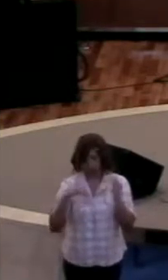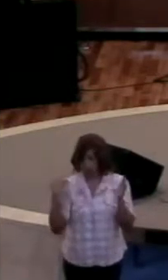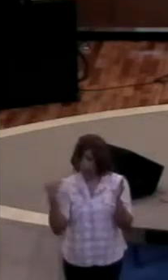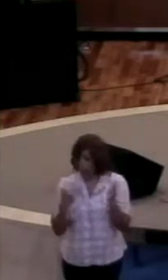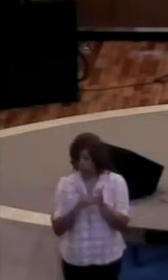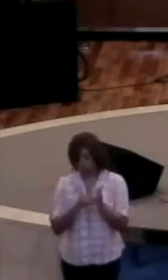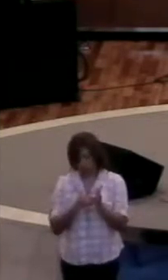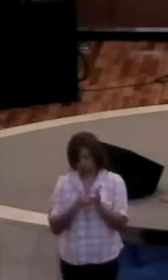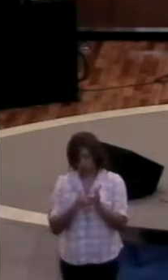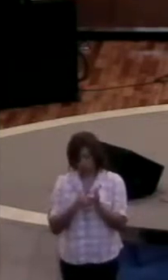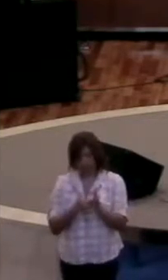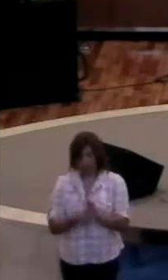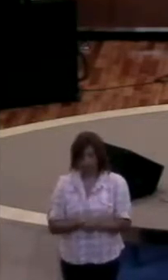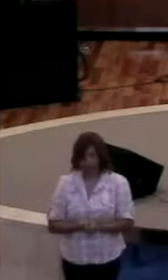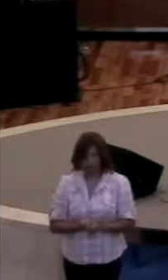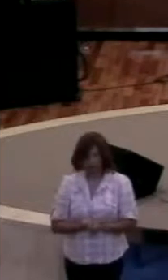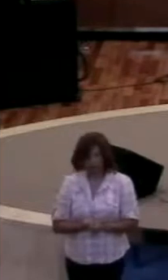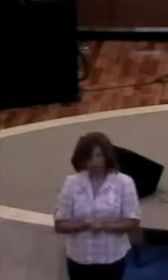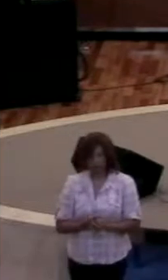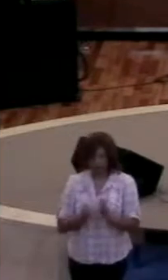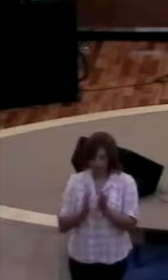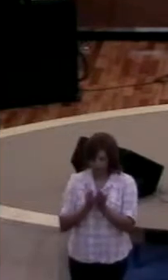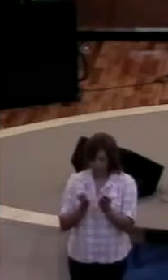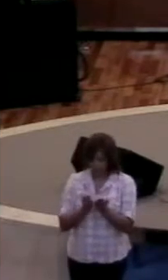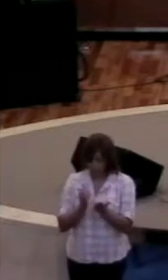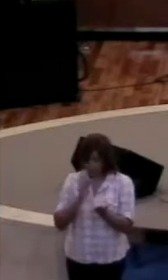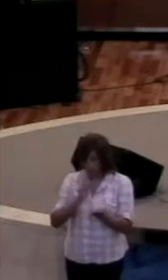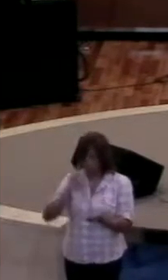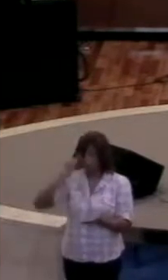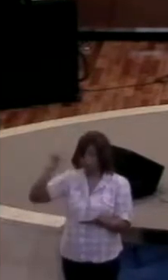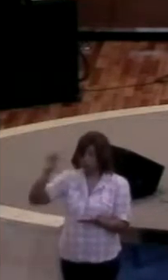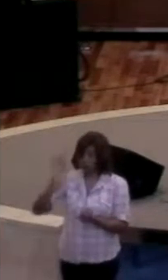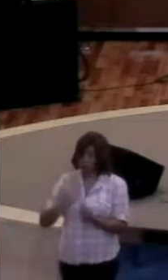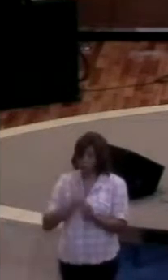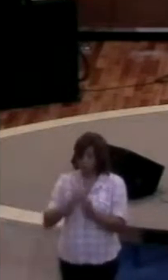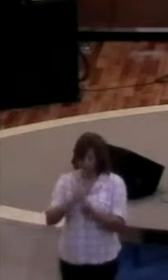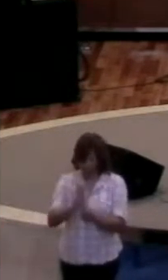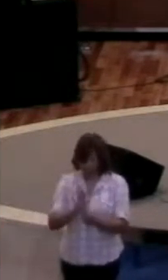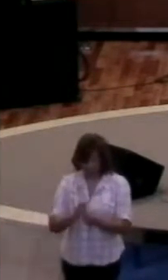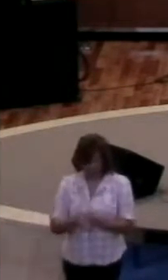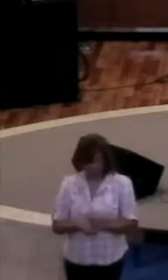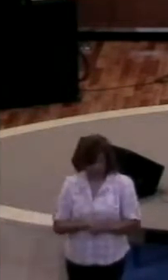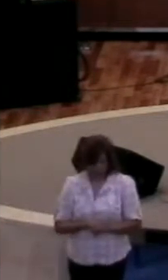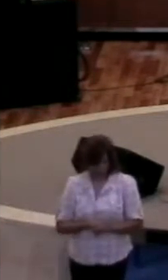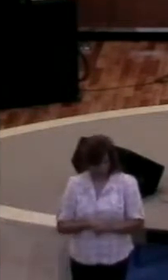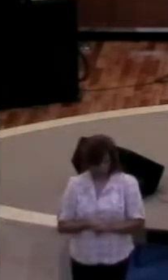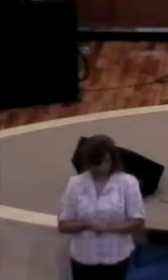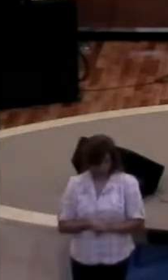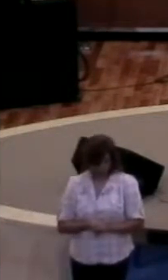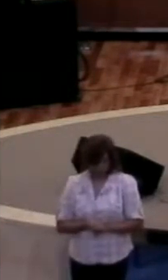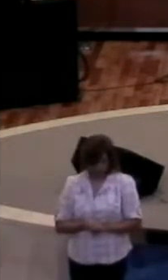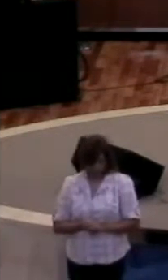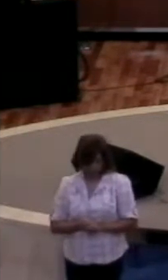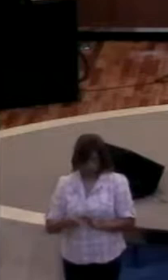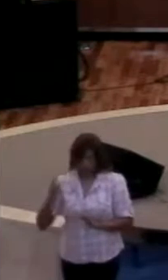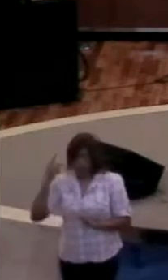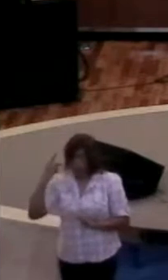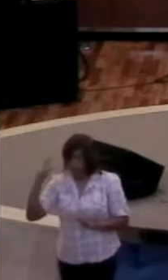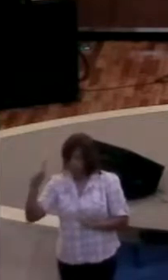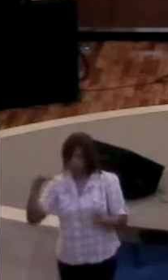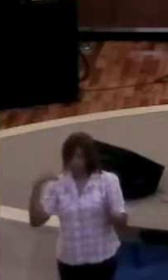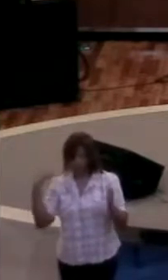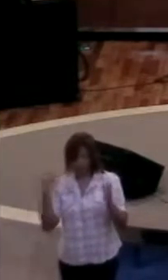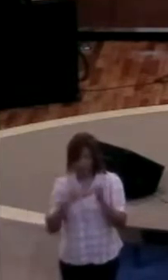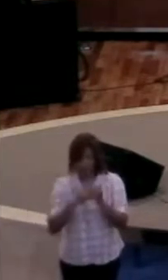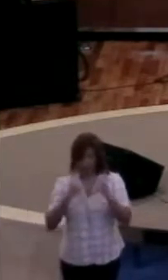tempo. A Bíblia nos dá uma lição com relação a isto, quando ela fala assim: olha, para tudo que está abaixo